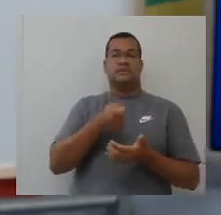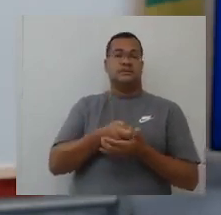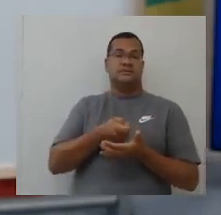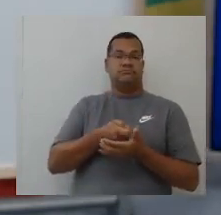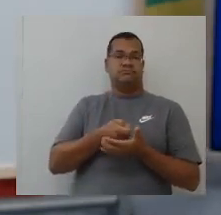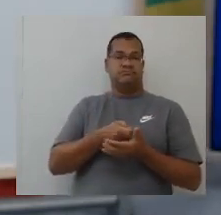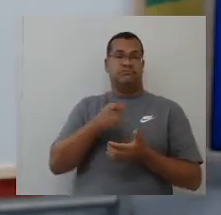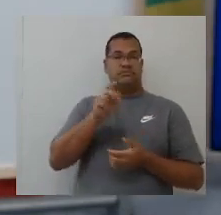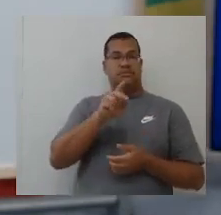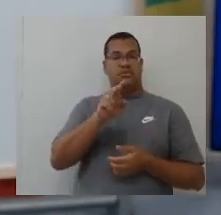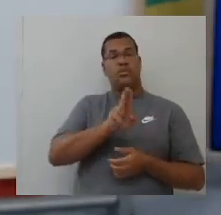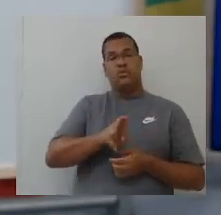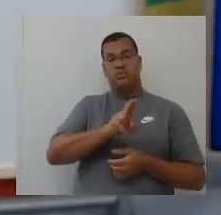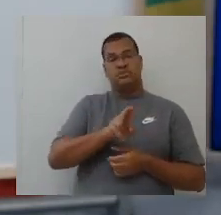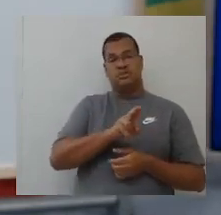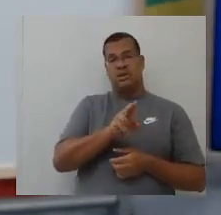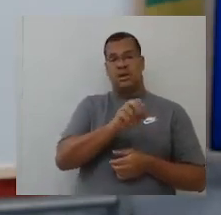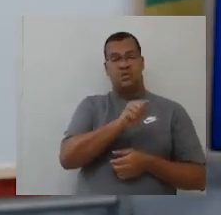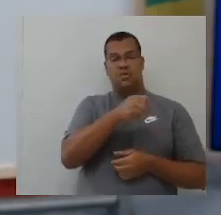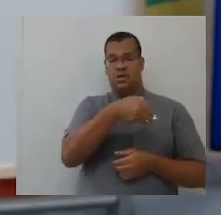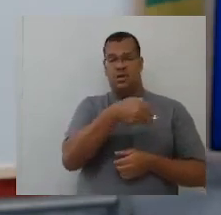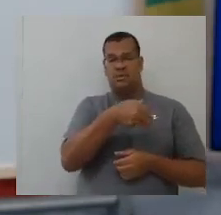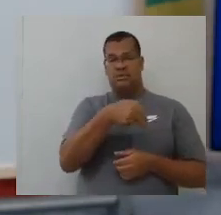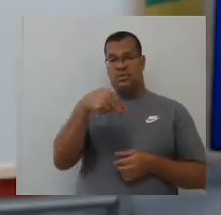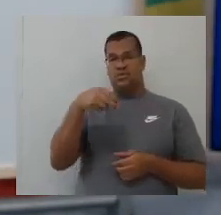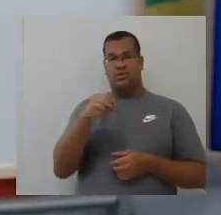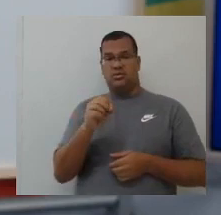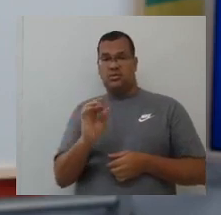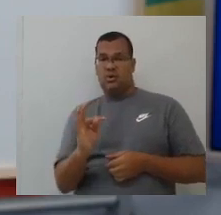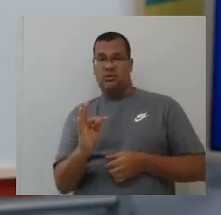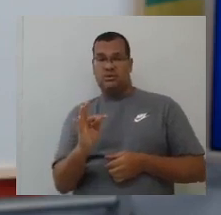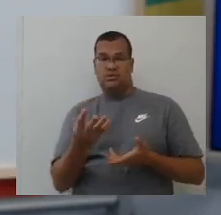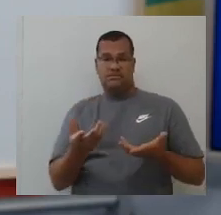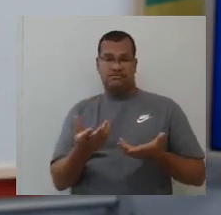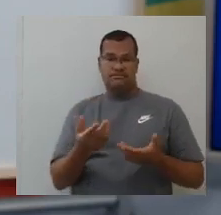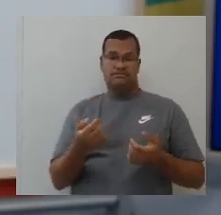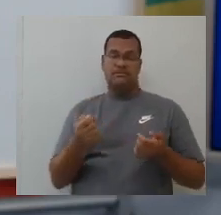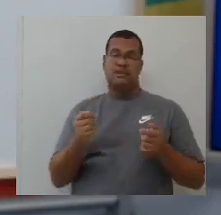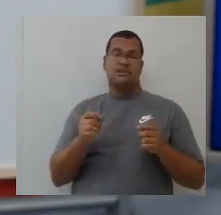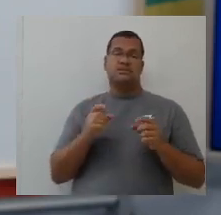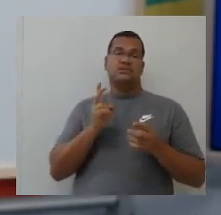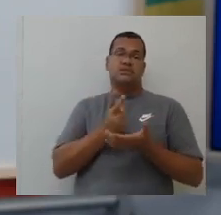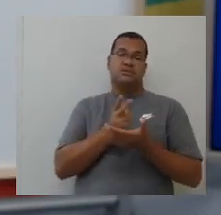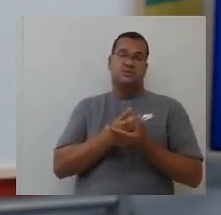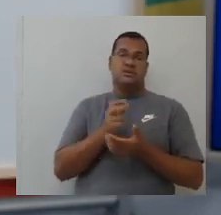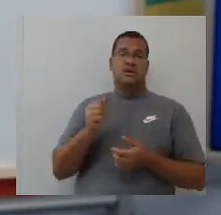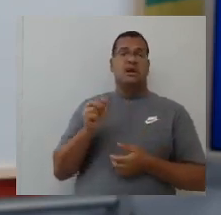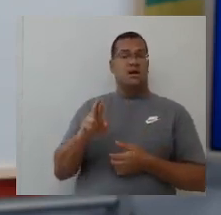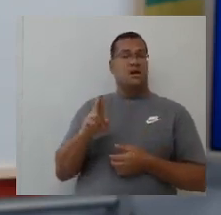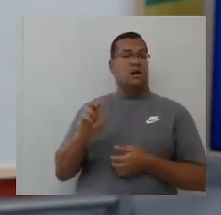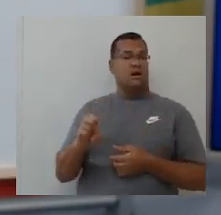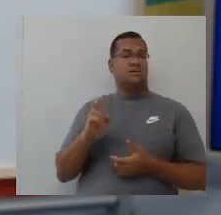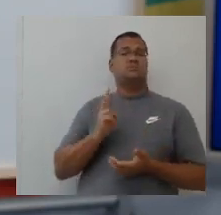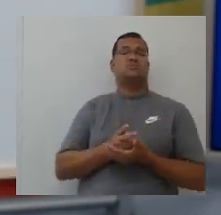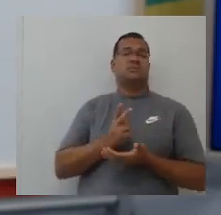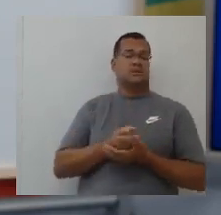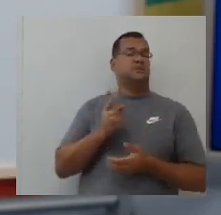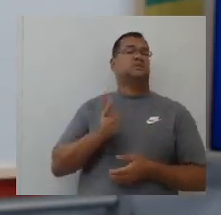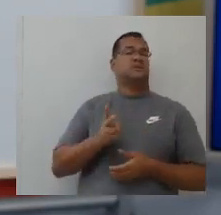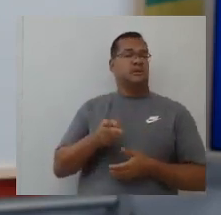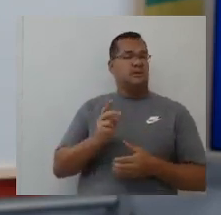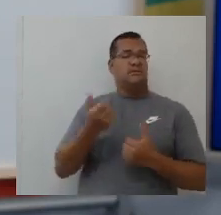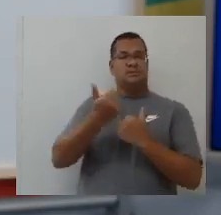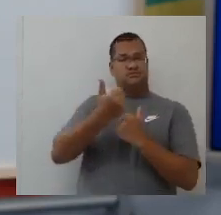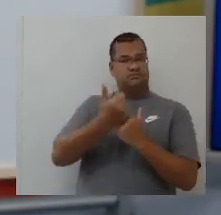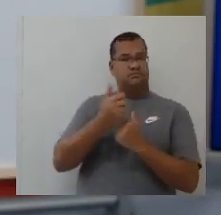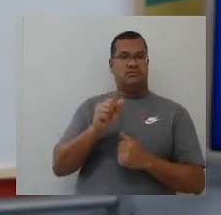como fazer isso utilizando o am com o not. Então eu preciso trocar esse am por are. Vai ser sempre por are, Rafael? Se for o am, sim, vai ser sempre por